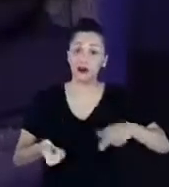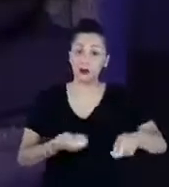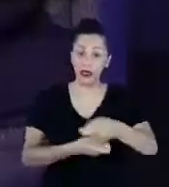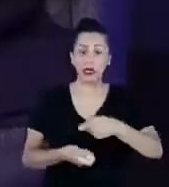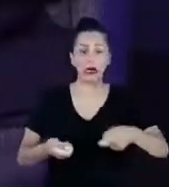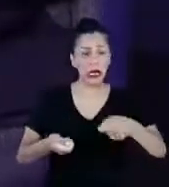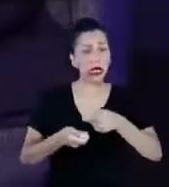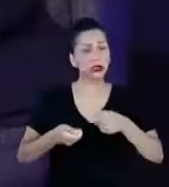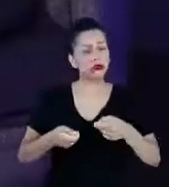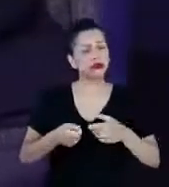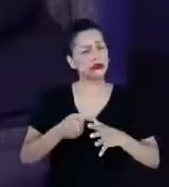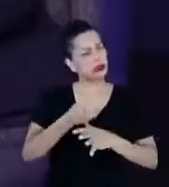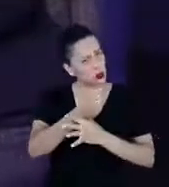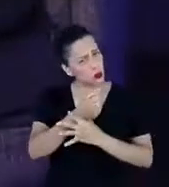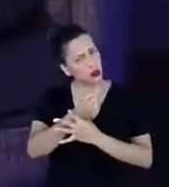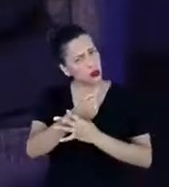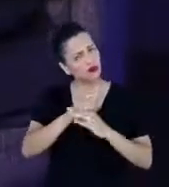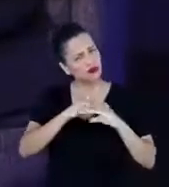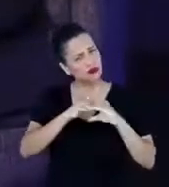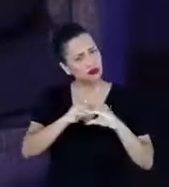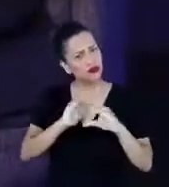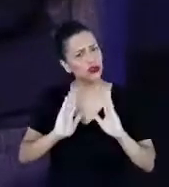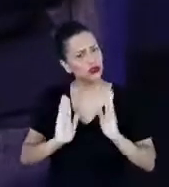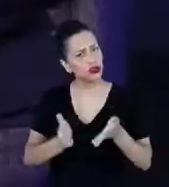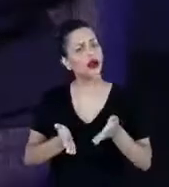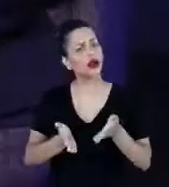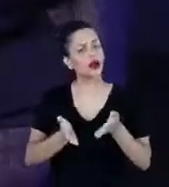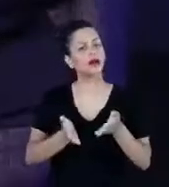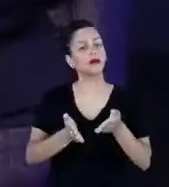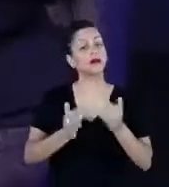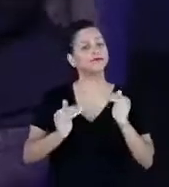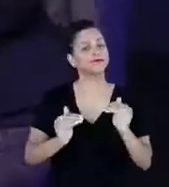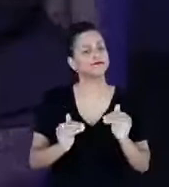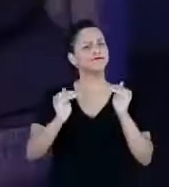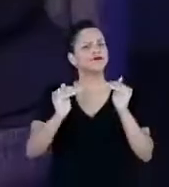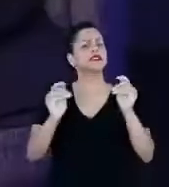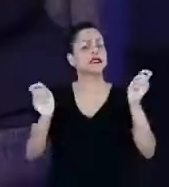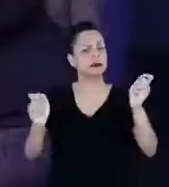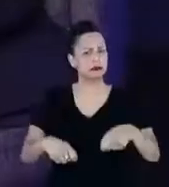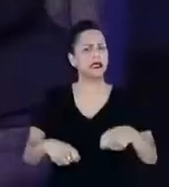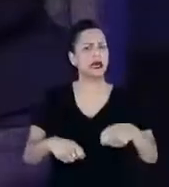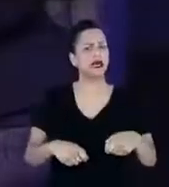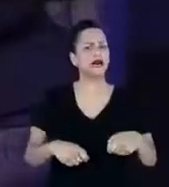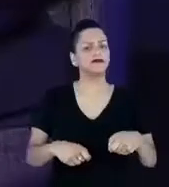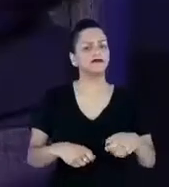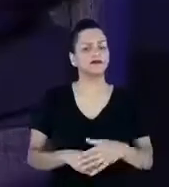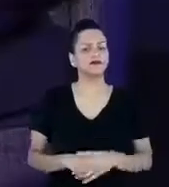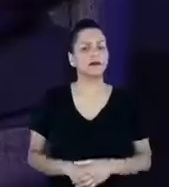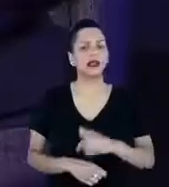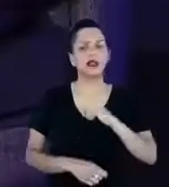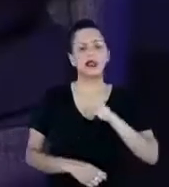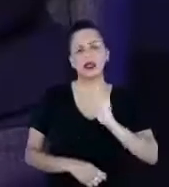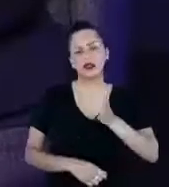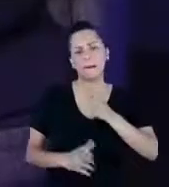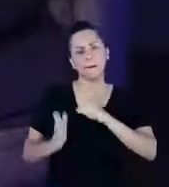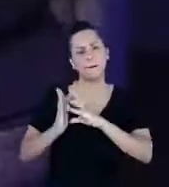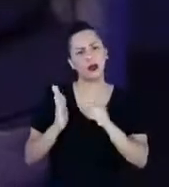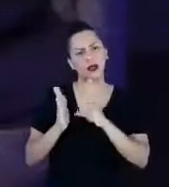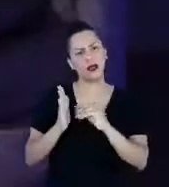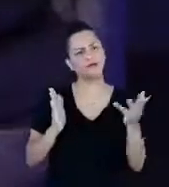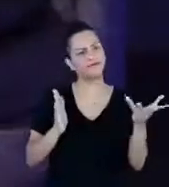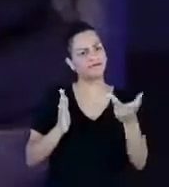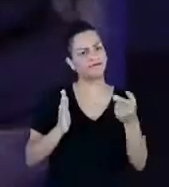razoavelmente seguro, um mercado extremamente seguro, como é o nosso mercado financeiro. Temos exemplos magníficos aqui no Brasil. O mercado